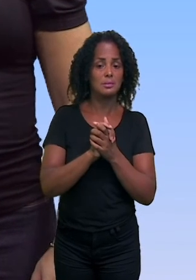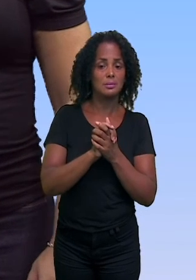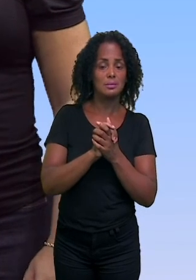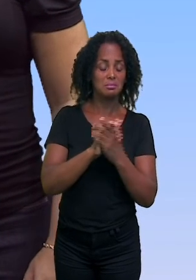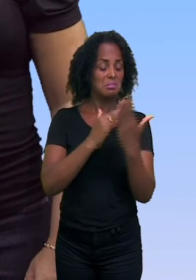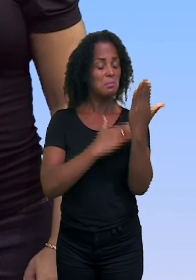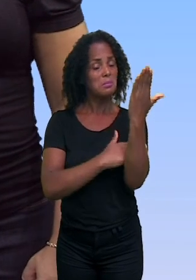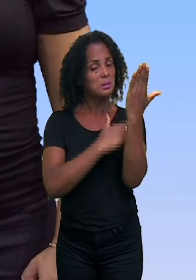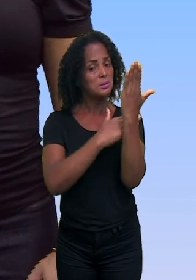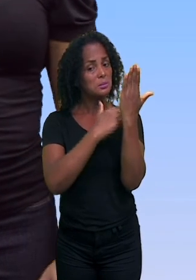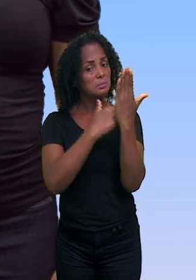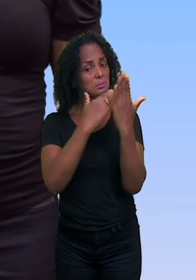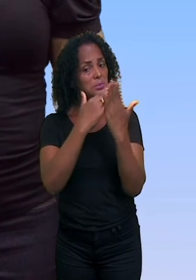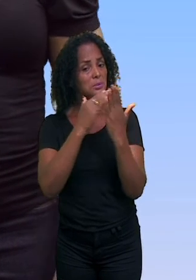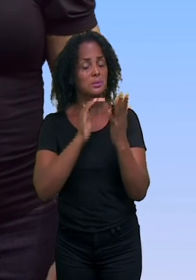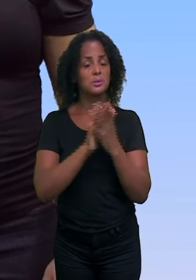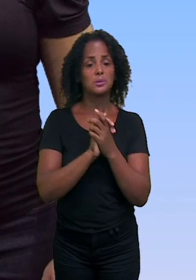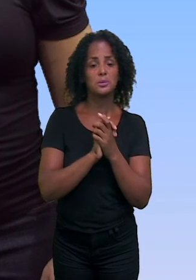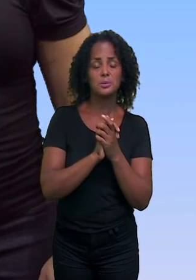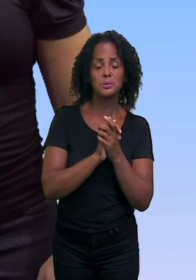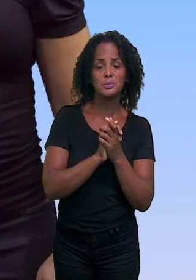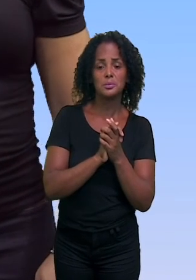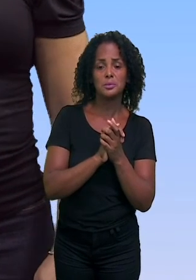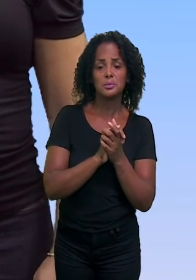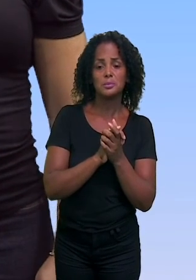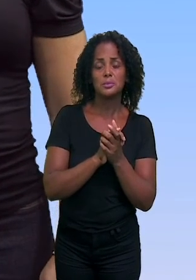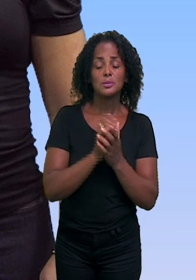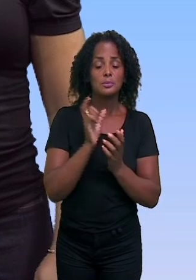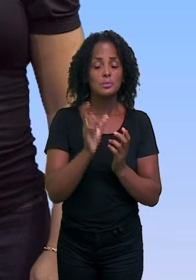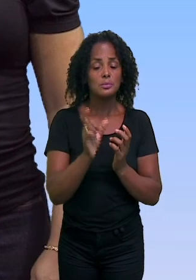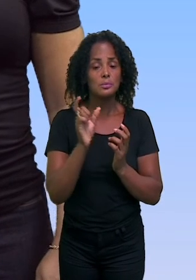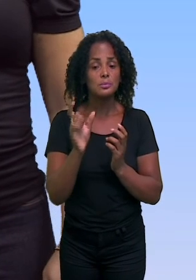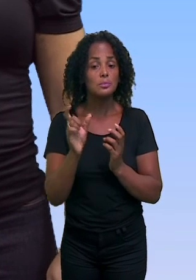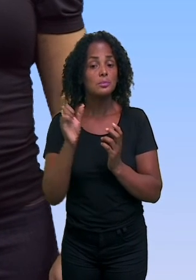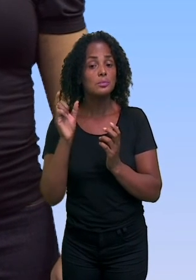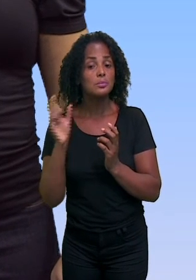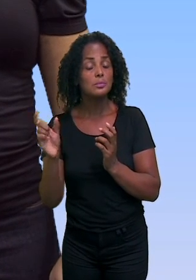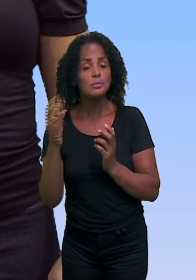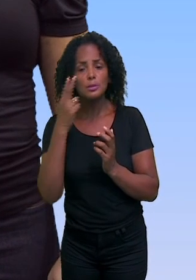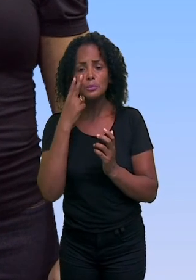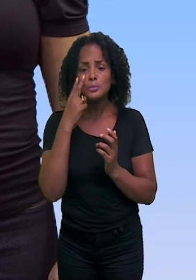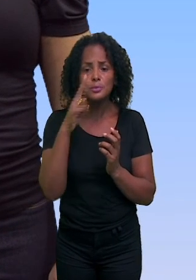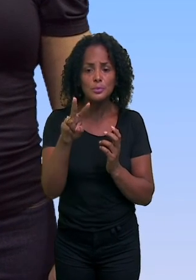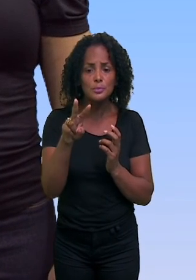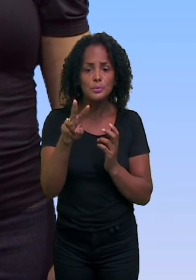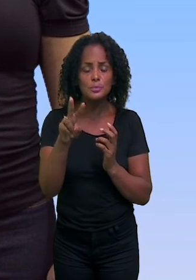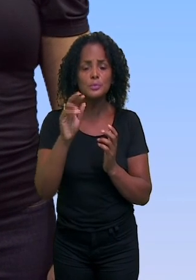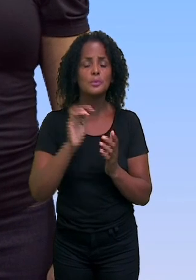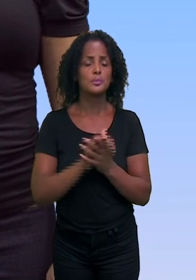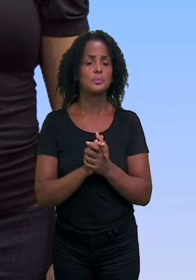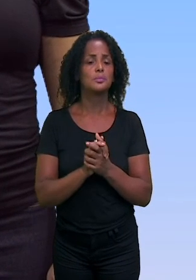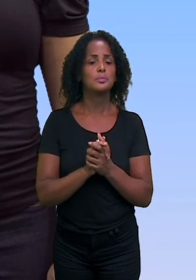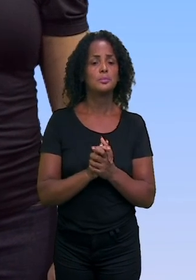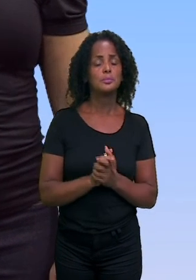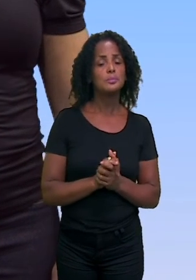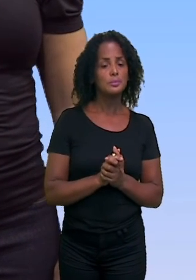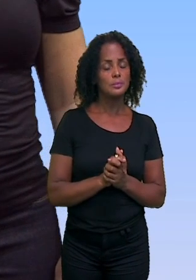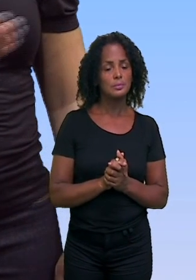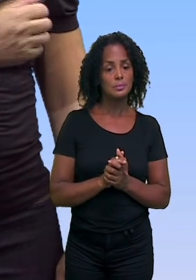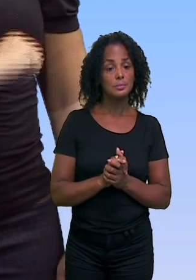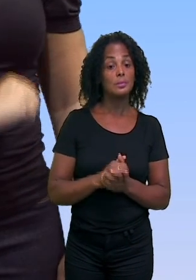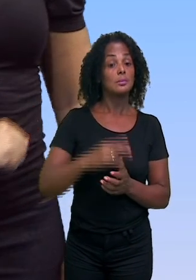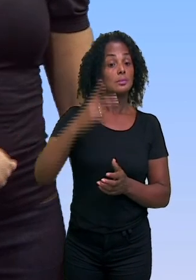el Ei em ou sêmen vamos verificar se você realmente acertou que é pô